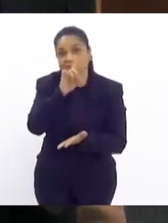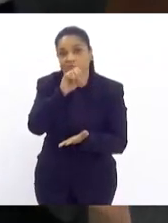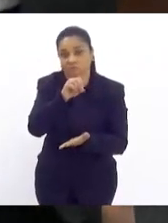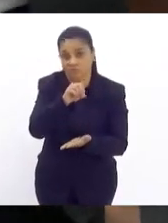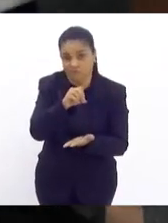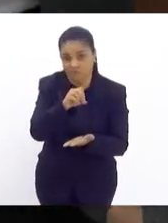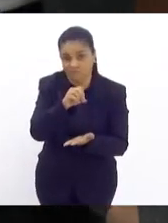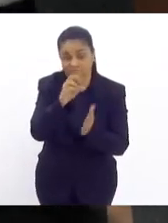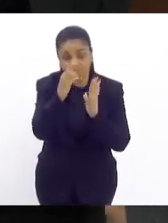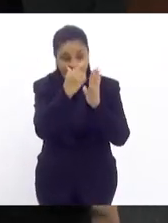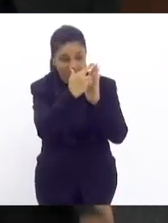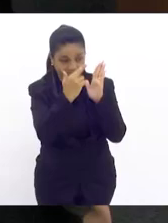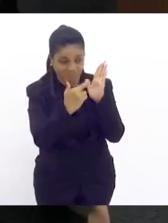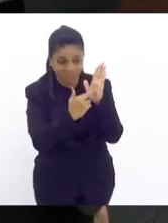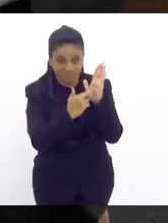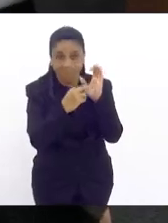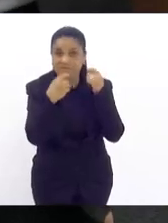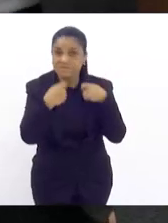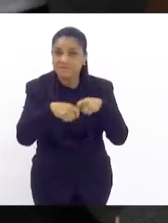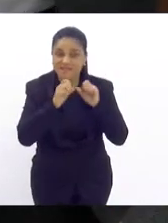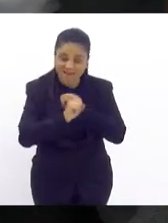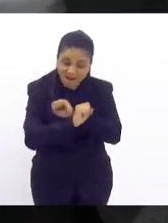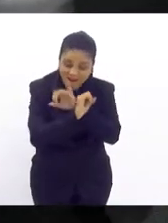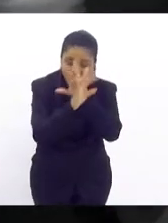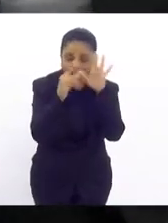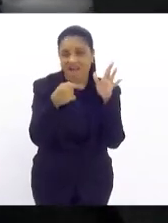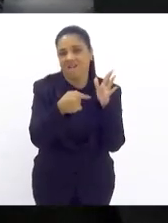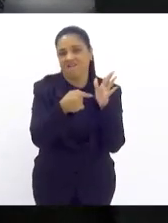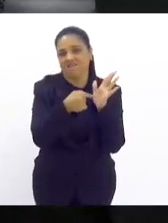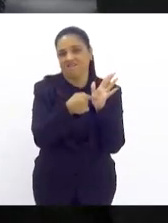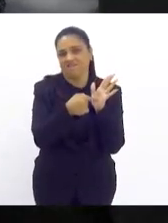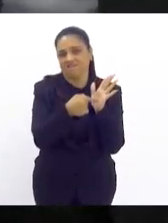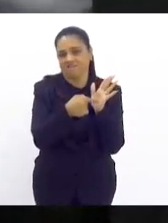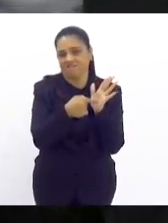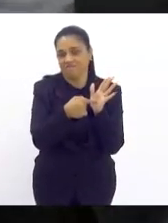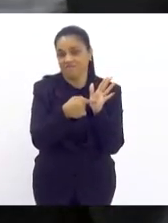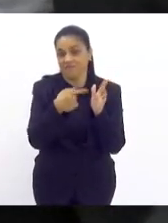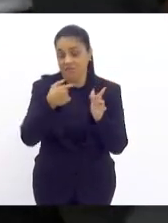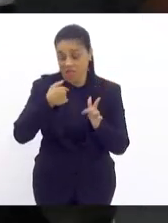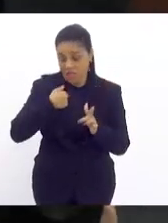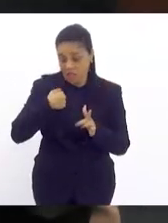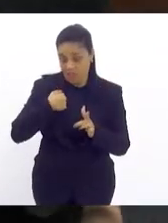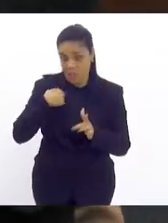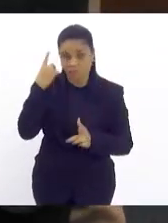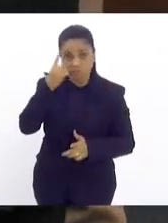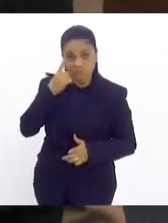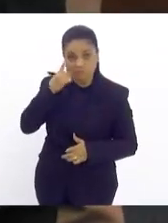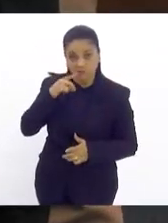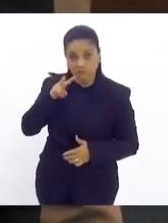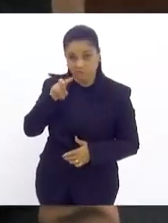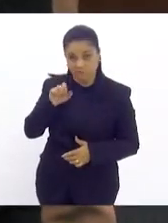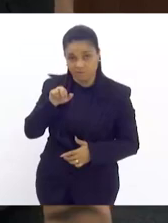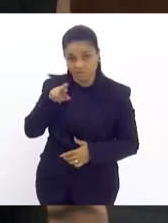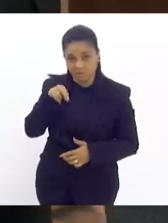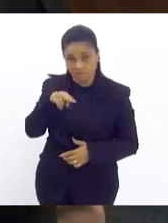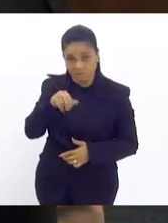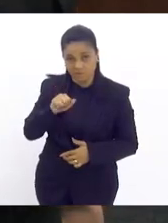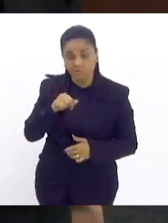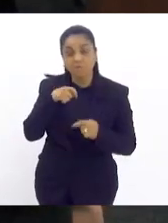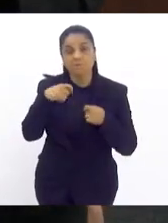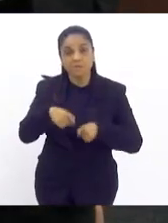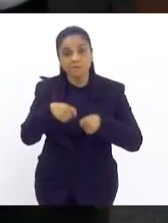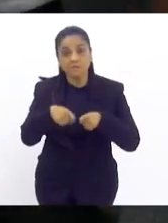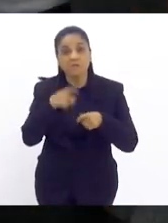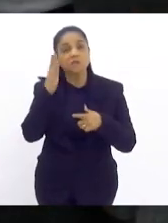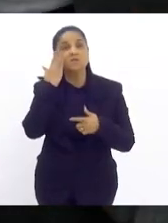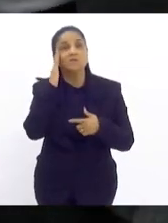ser um pouco mais clara e um pouco mais explícita o que que eu deputada Verônica Lima entendo que precisa ser